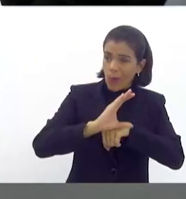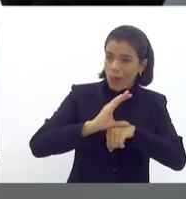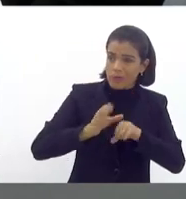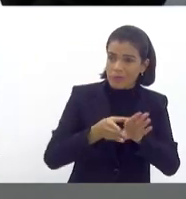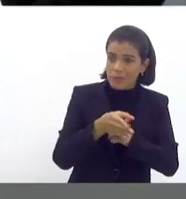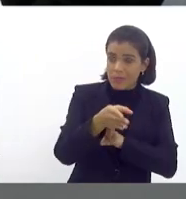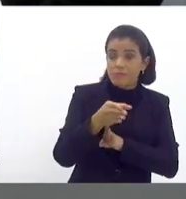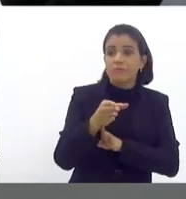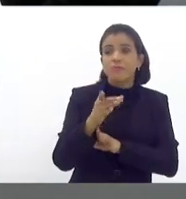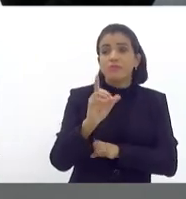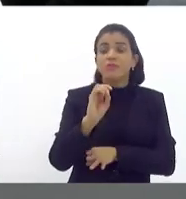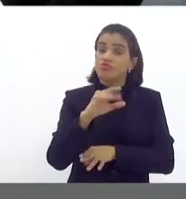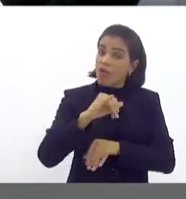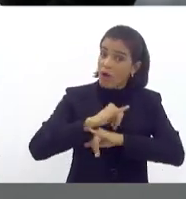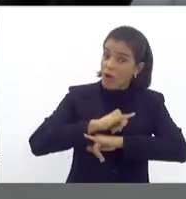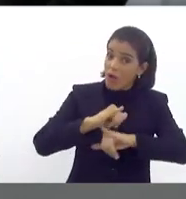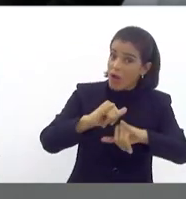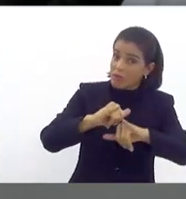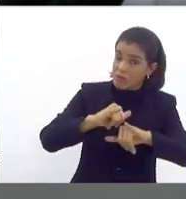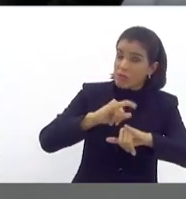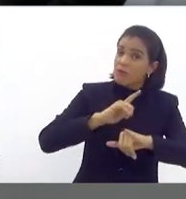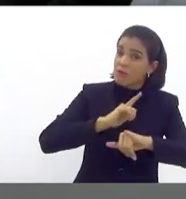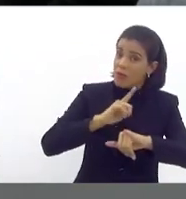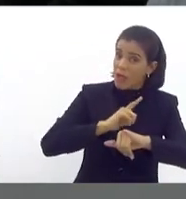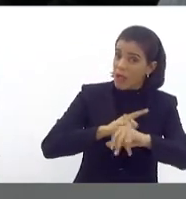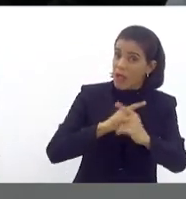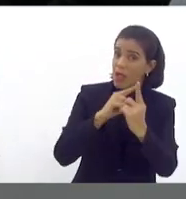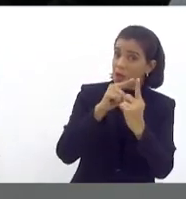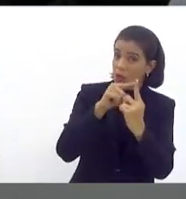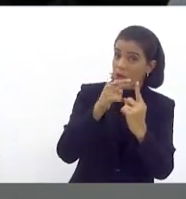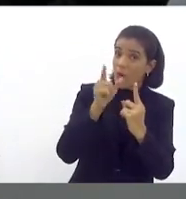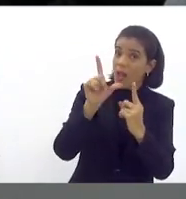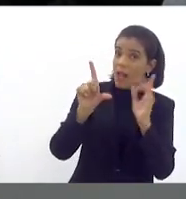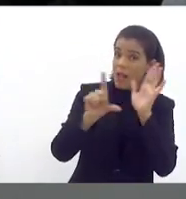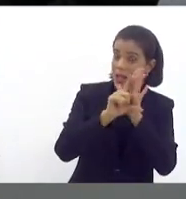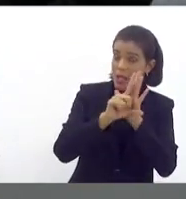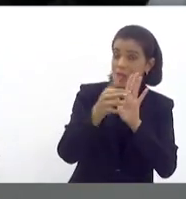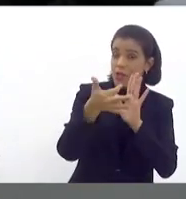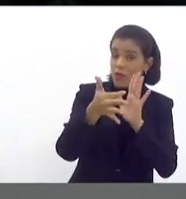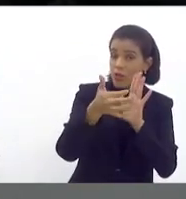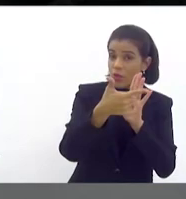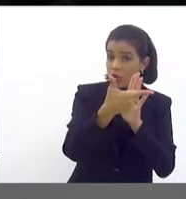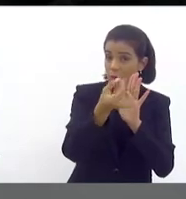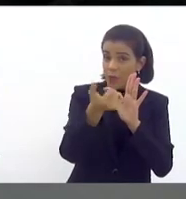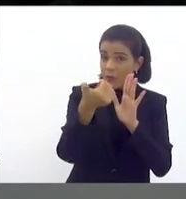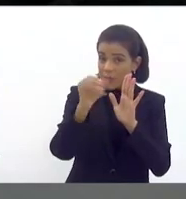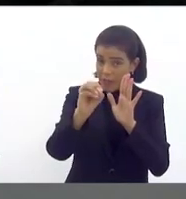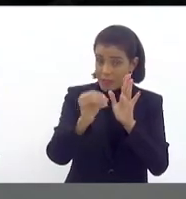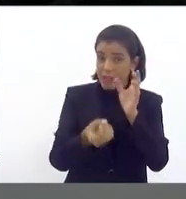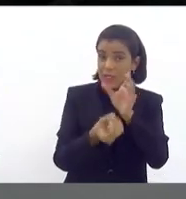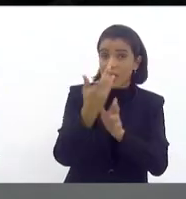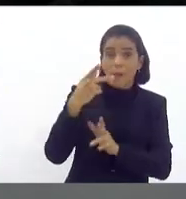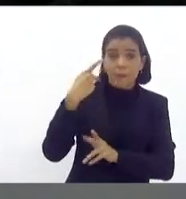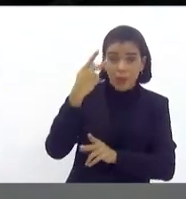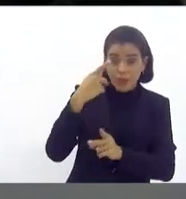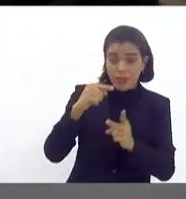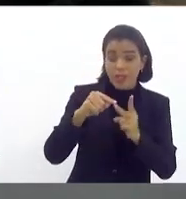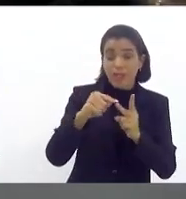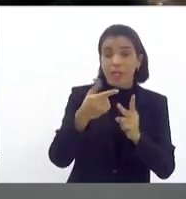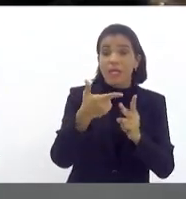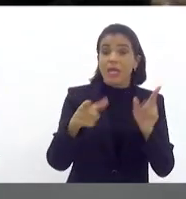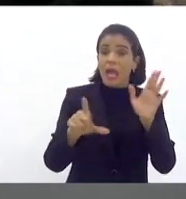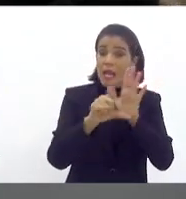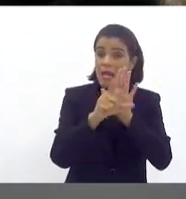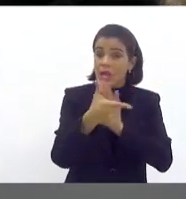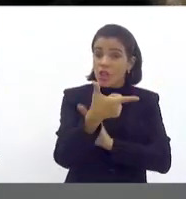vista, só para lhe alertar que tem a lei de 2010, que cria a política, e tem a lei de